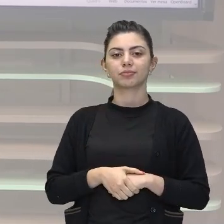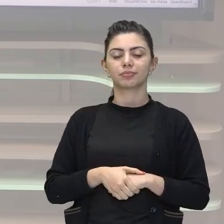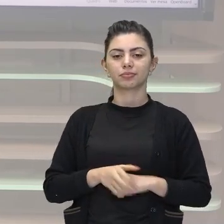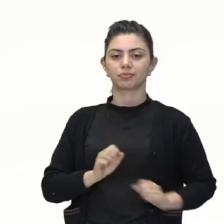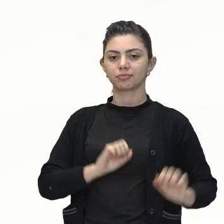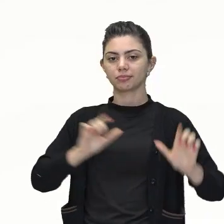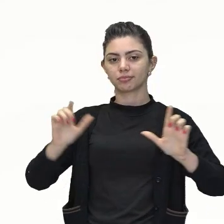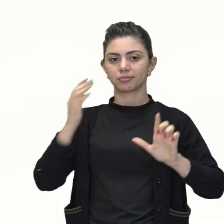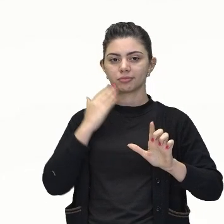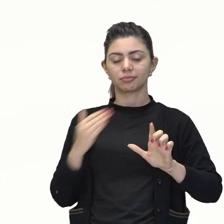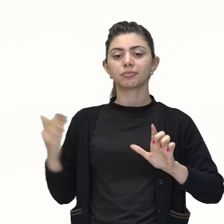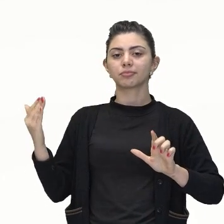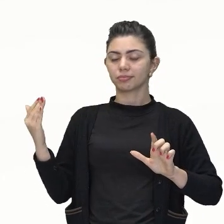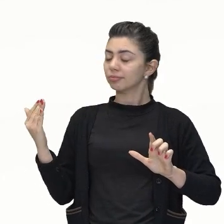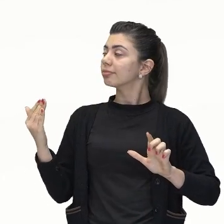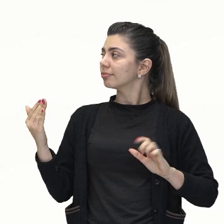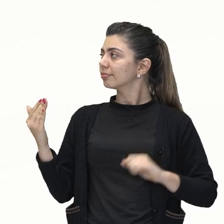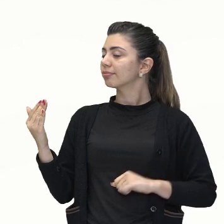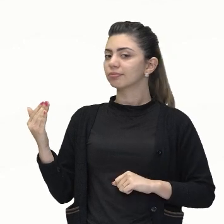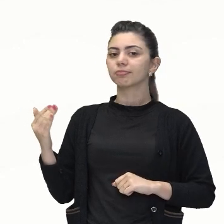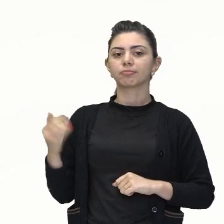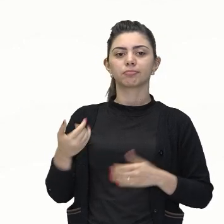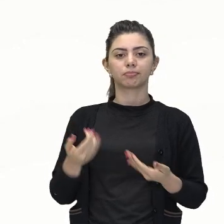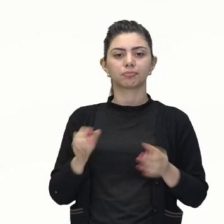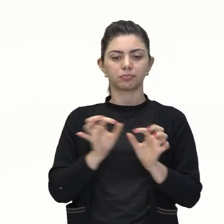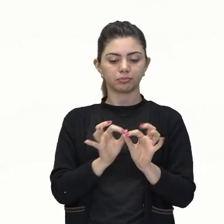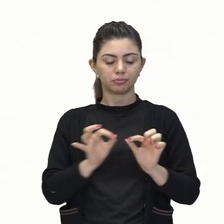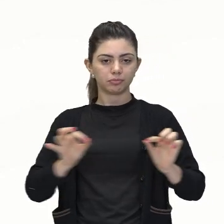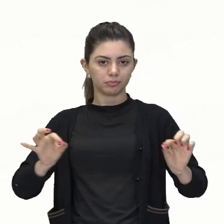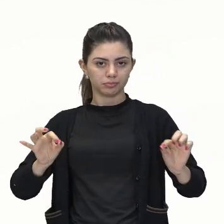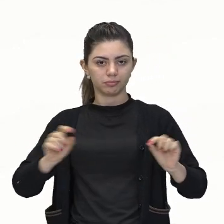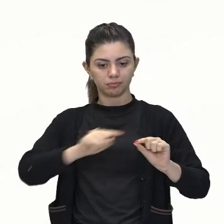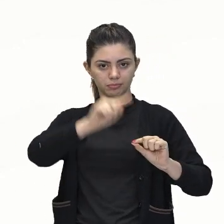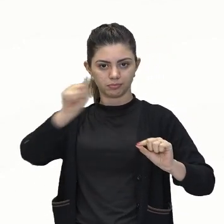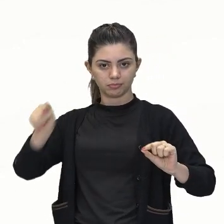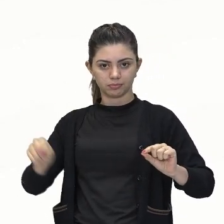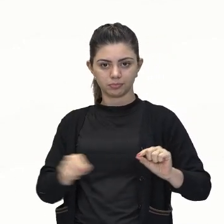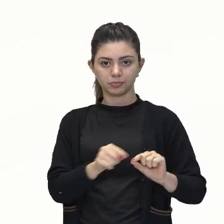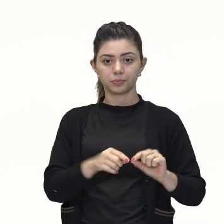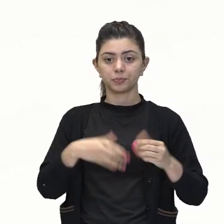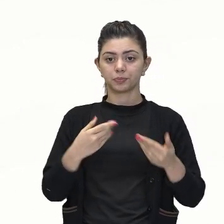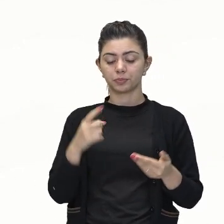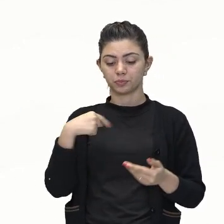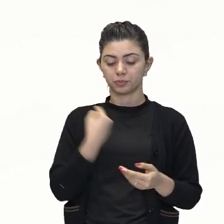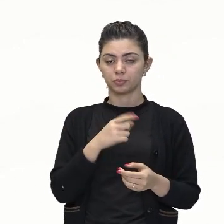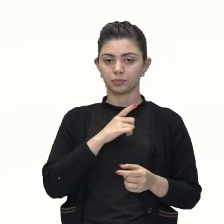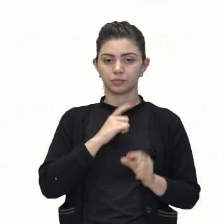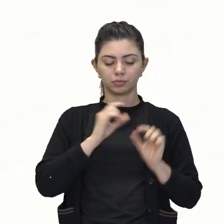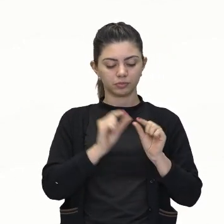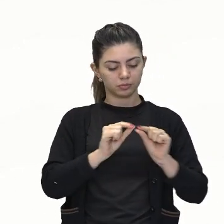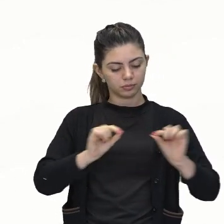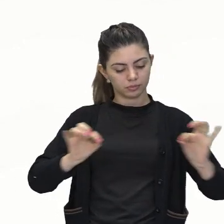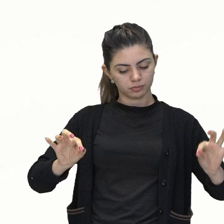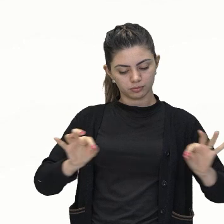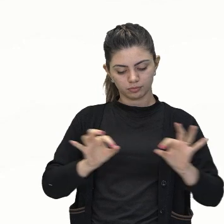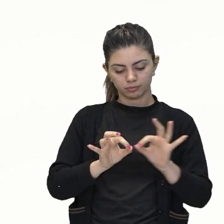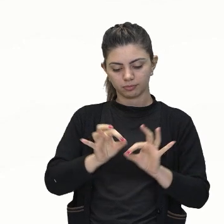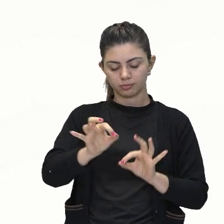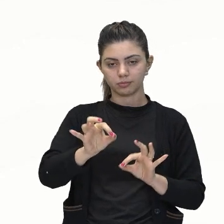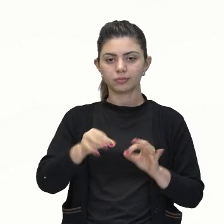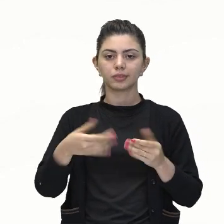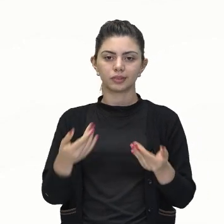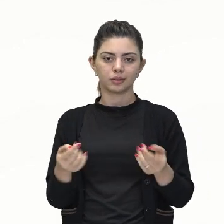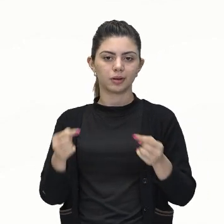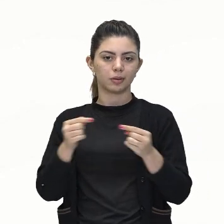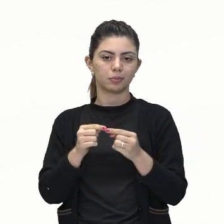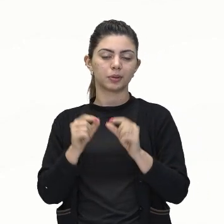olha só. Comprimento da circunferência. Quando medimos os lados de uma região, estamos determinando o valor do